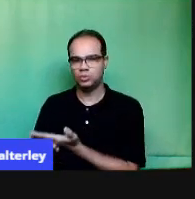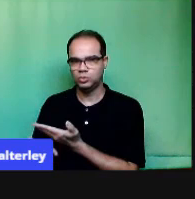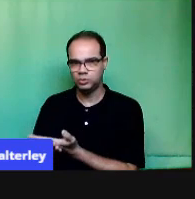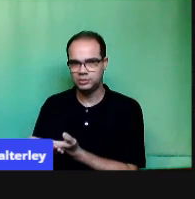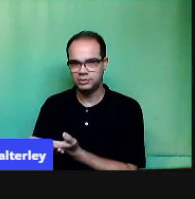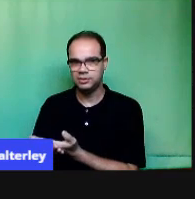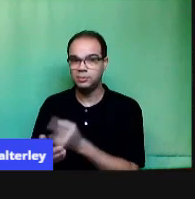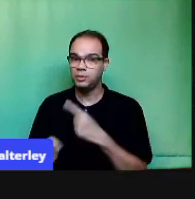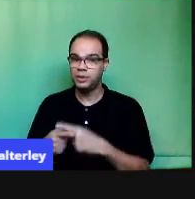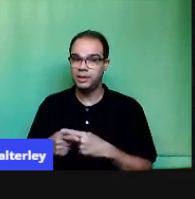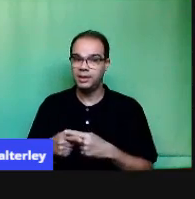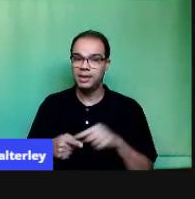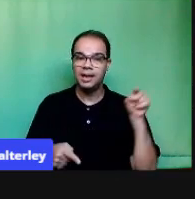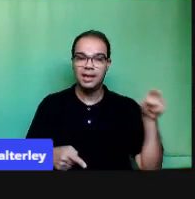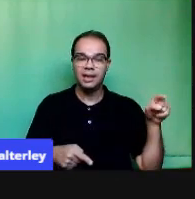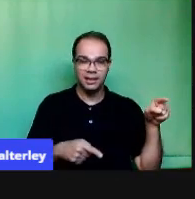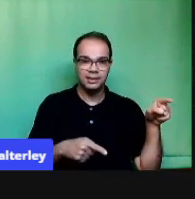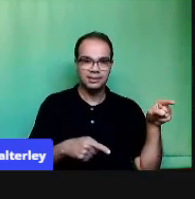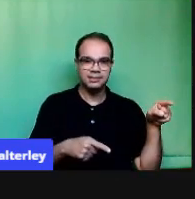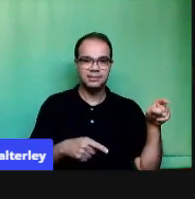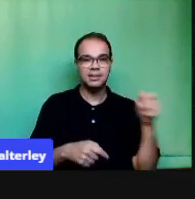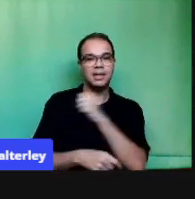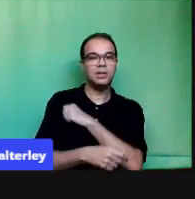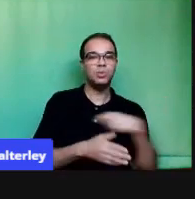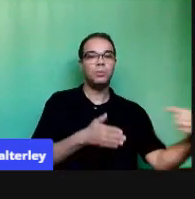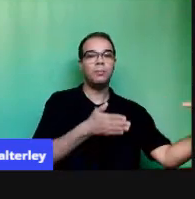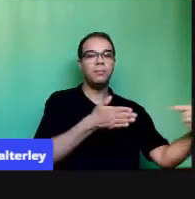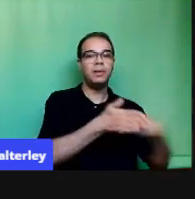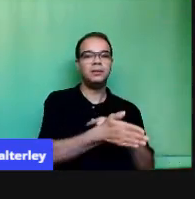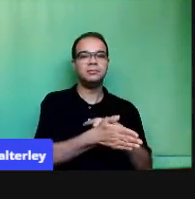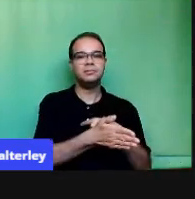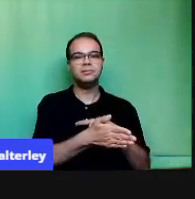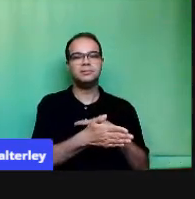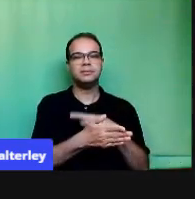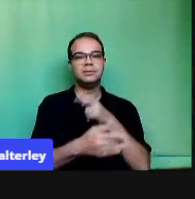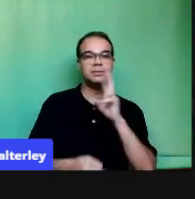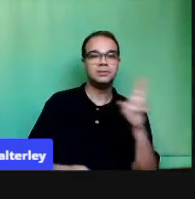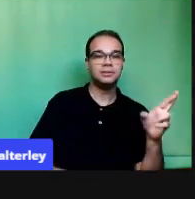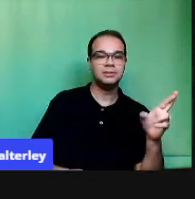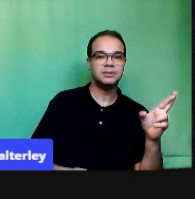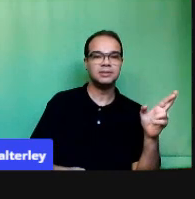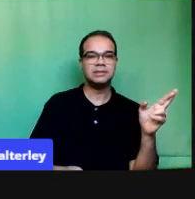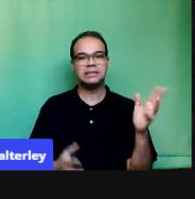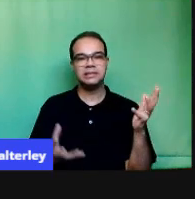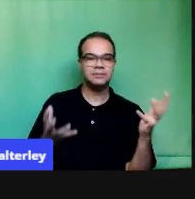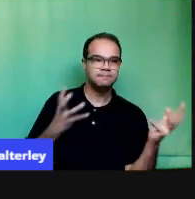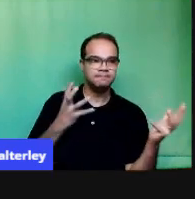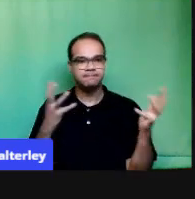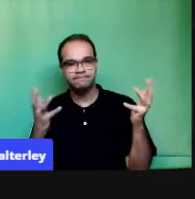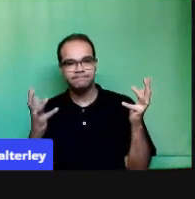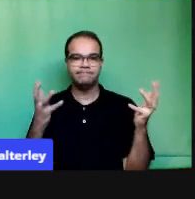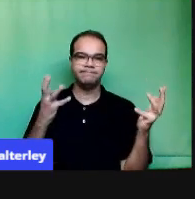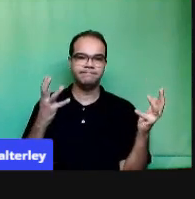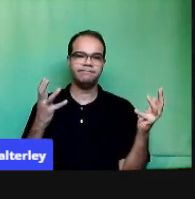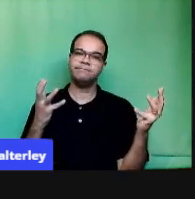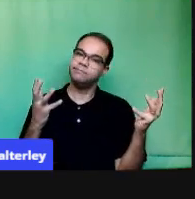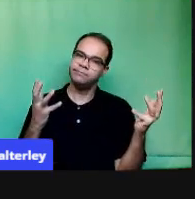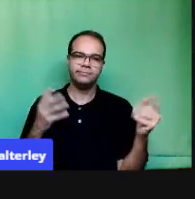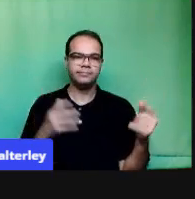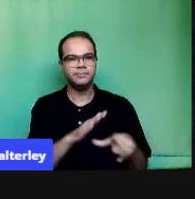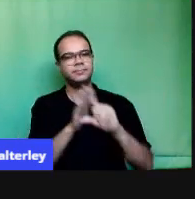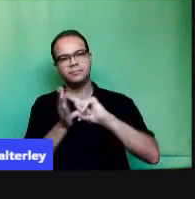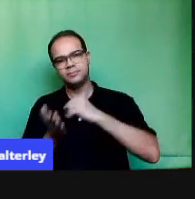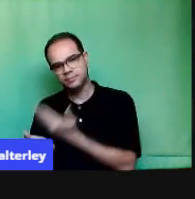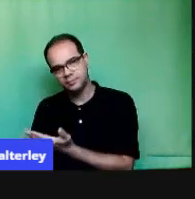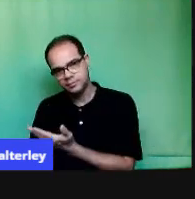as metodologias ativas. Então, para que isso aconteça, então, é bastante importante que os professores passem por treinamentos como